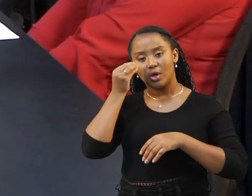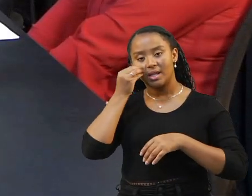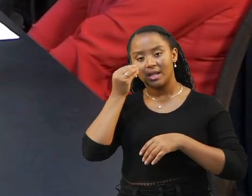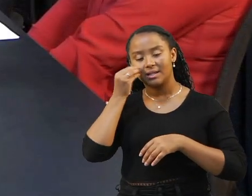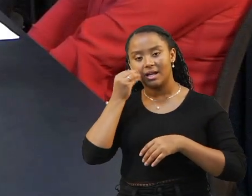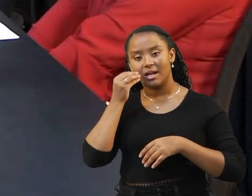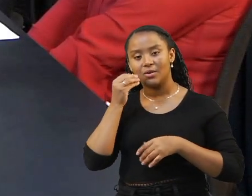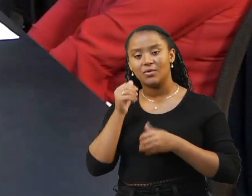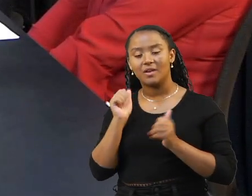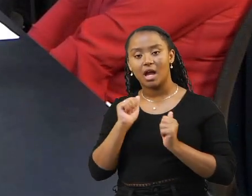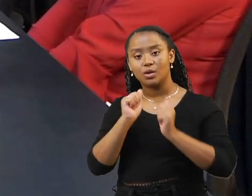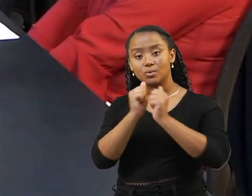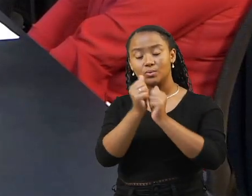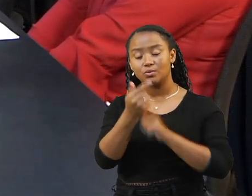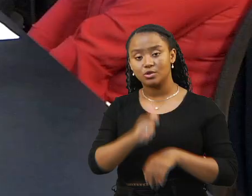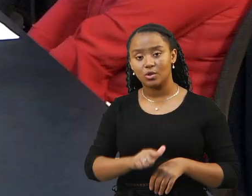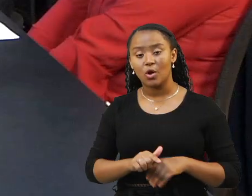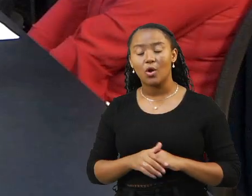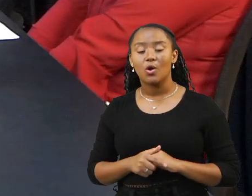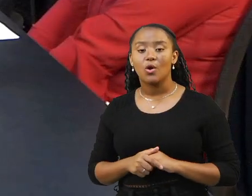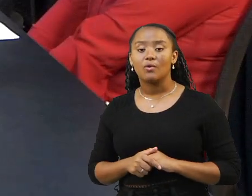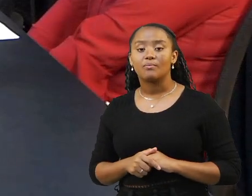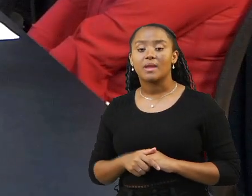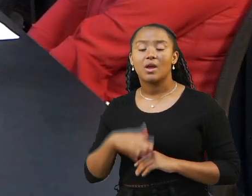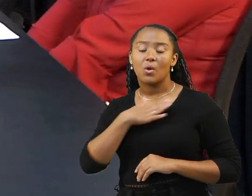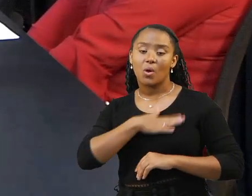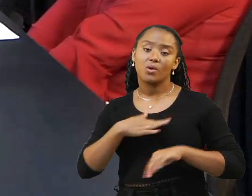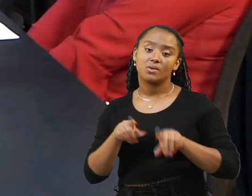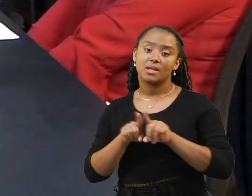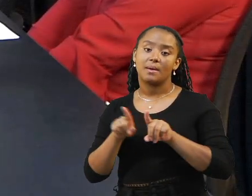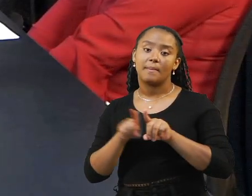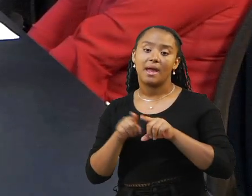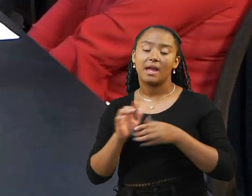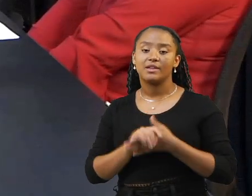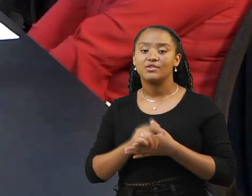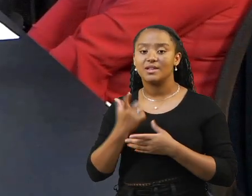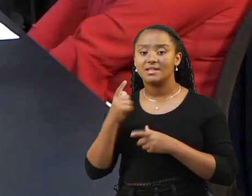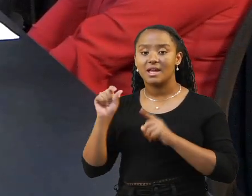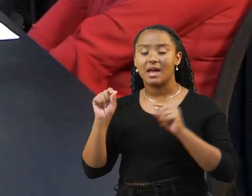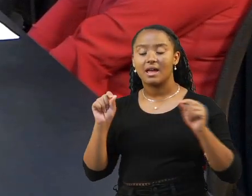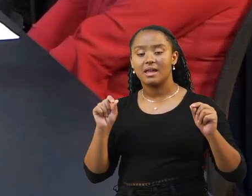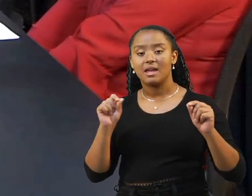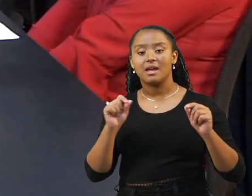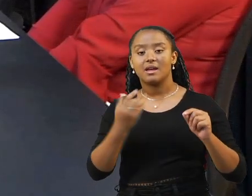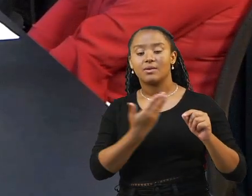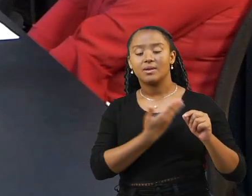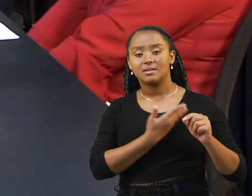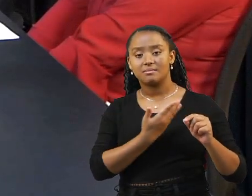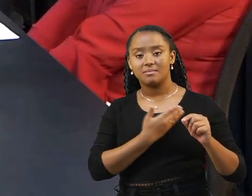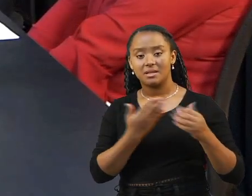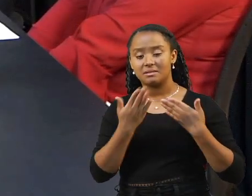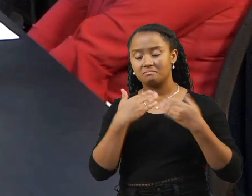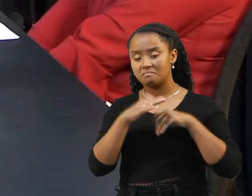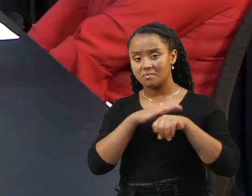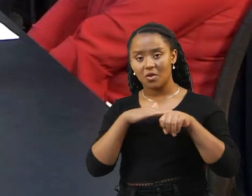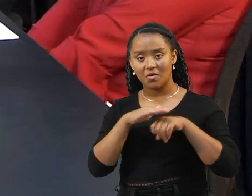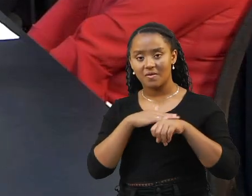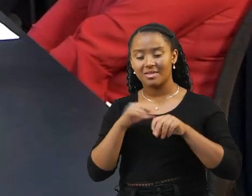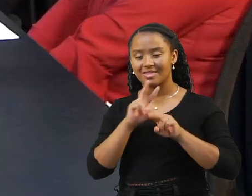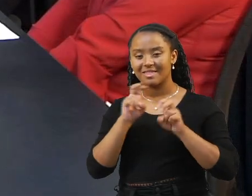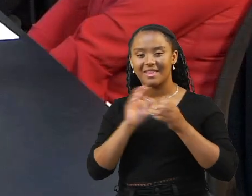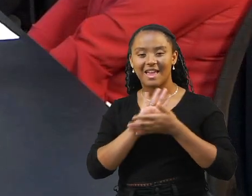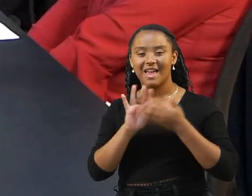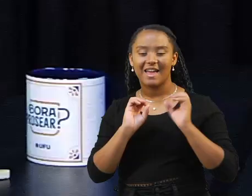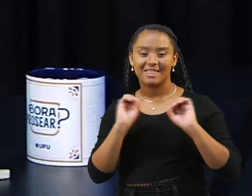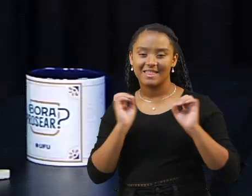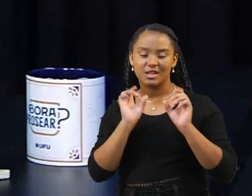estou tentando fazer esse agregamento novamente. Eu gosto de sair com as minhas amigas e conversar.